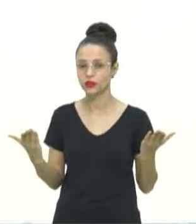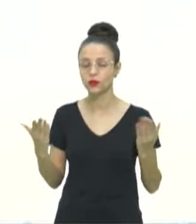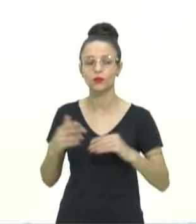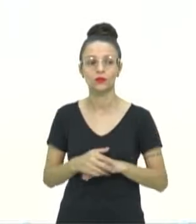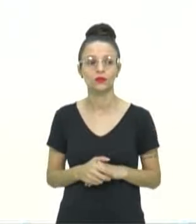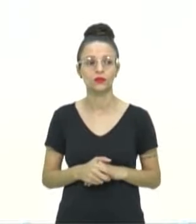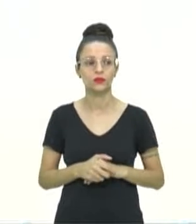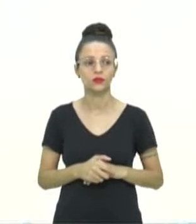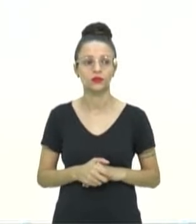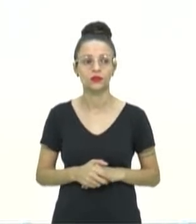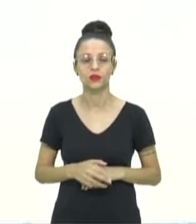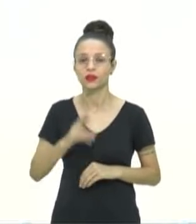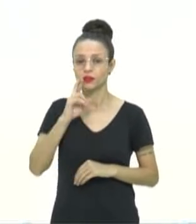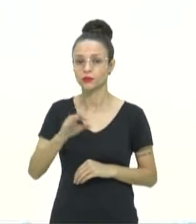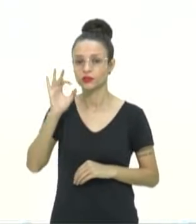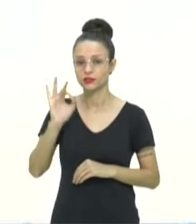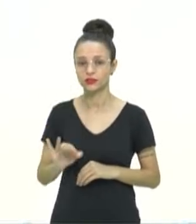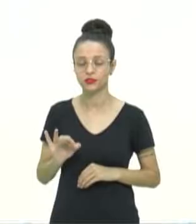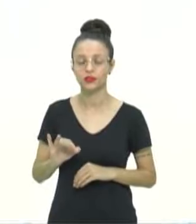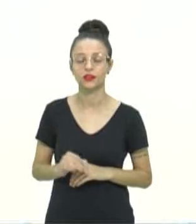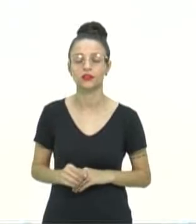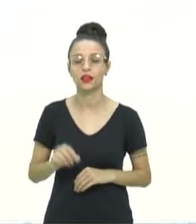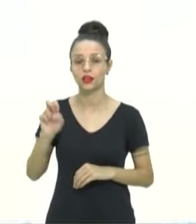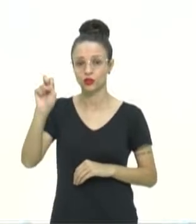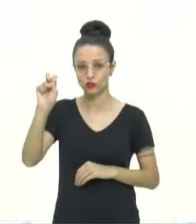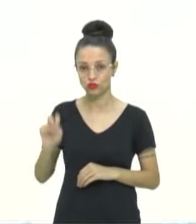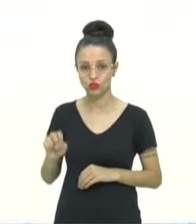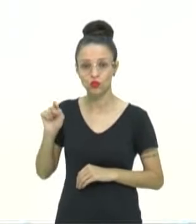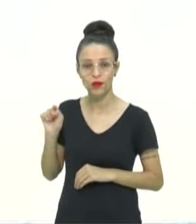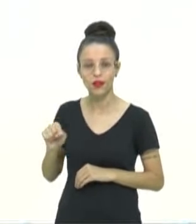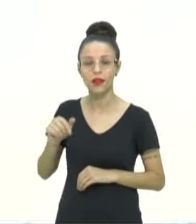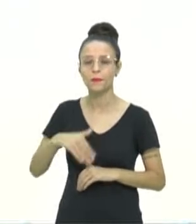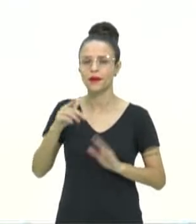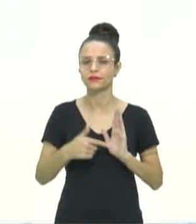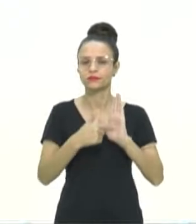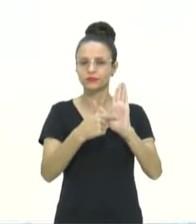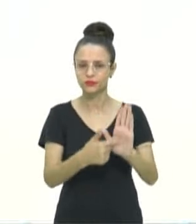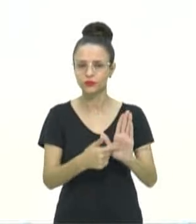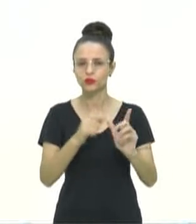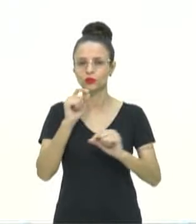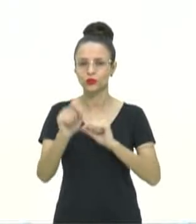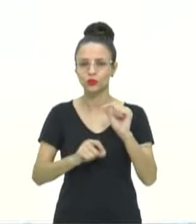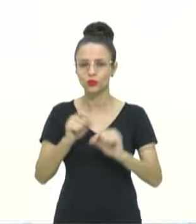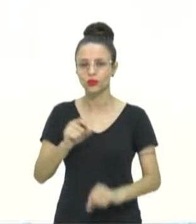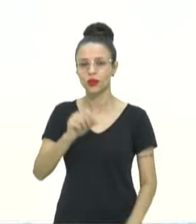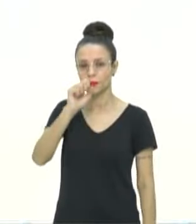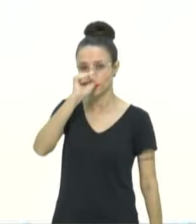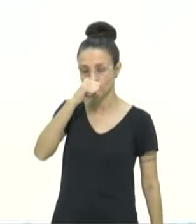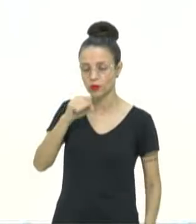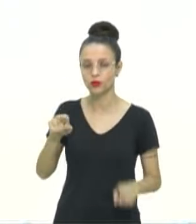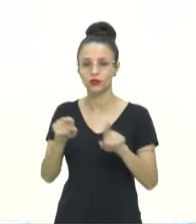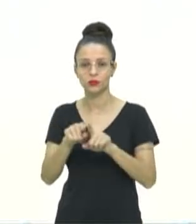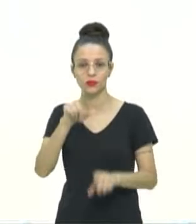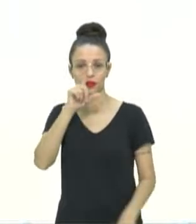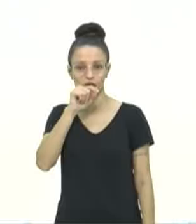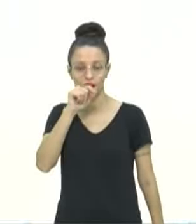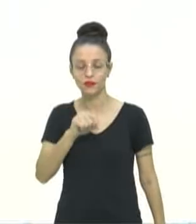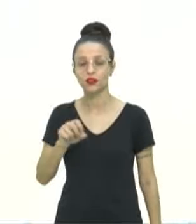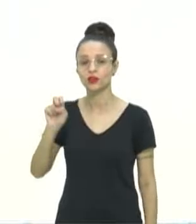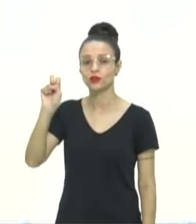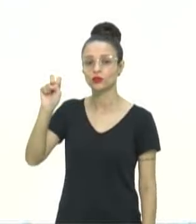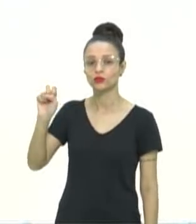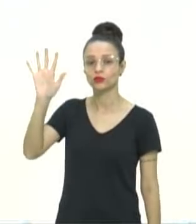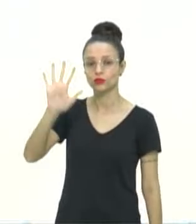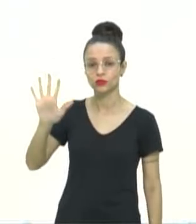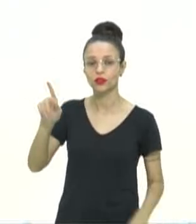gráfico. A resposta certa, região Sul é a que mais se destaca na criação de porcos e aves, e a região Sudeste e Sul